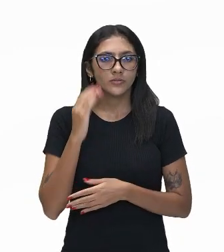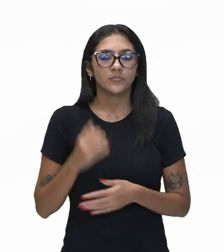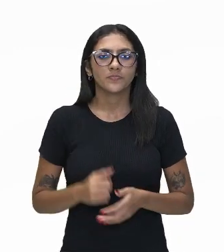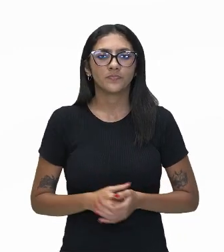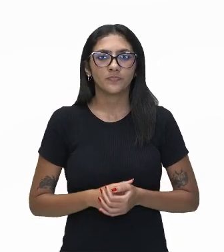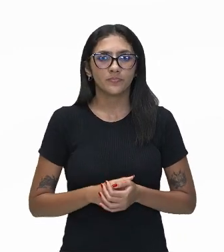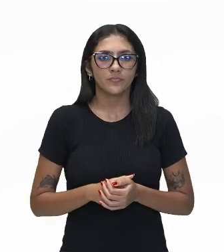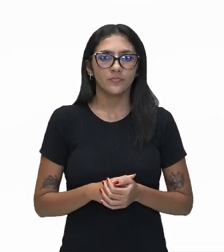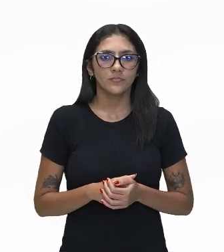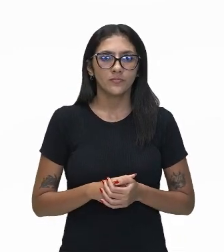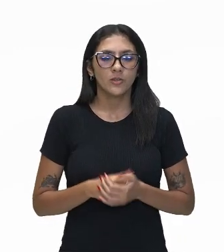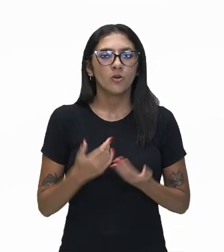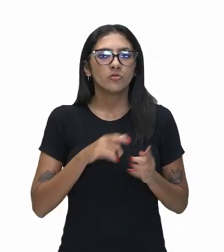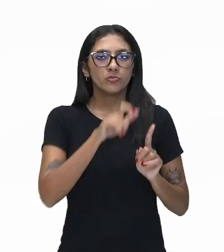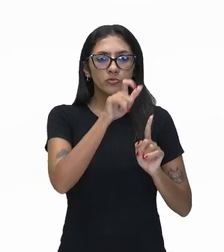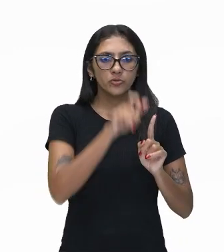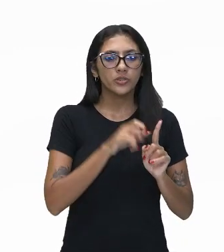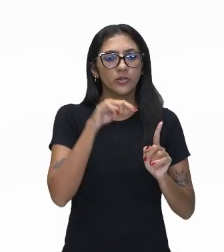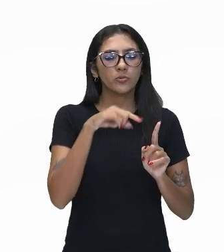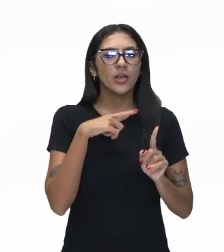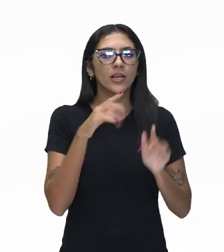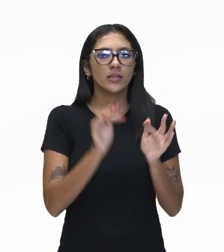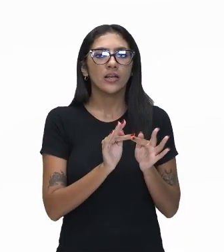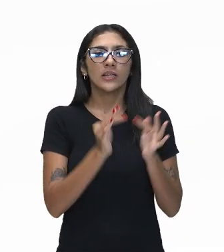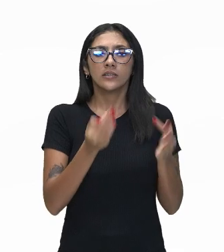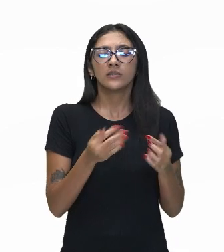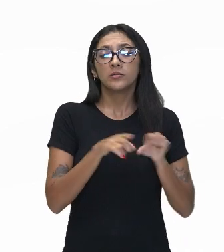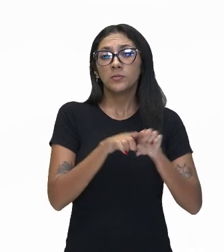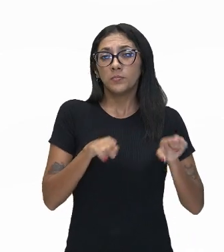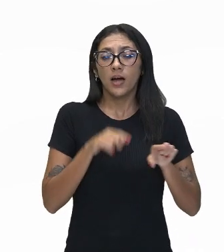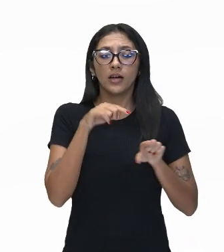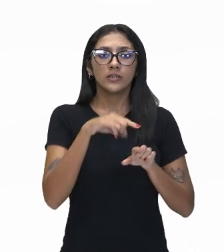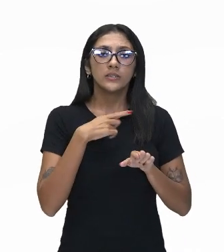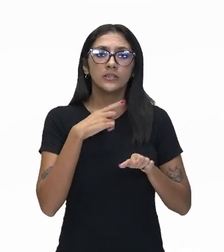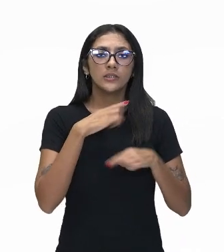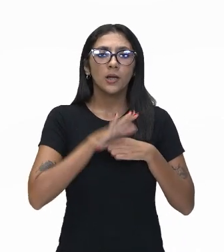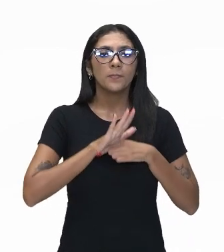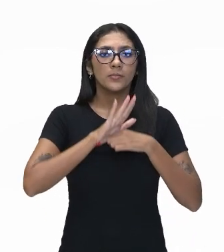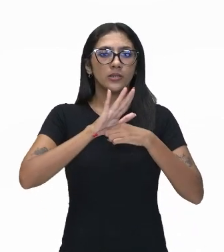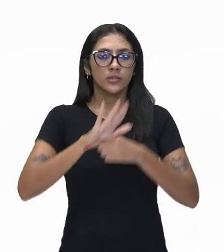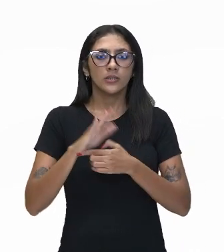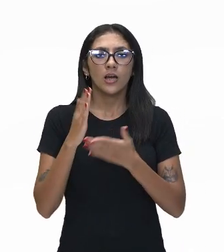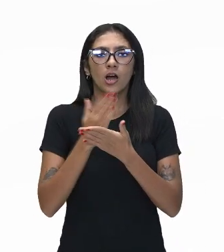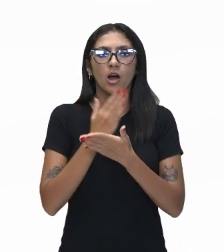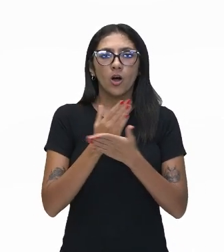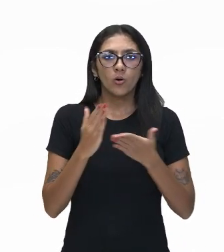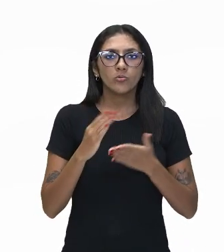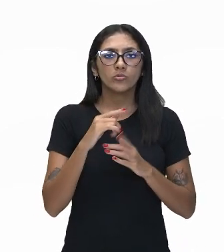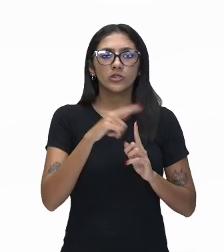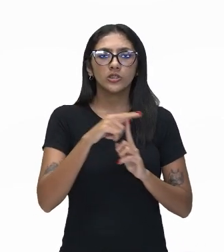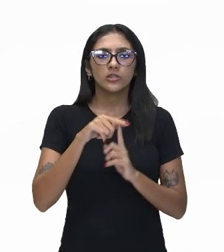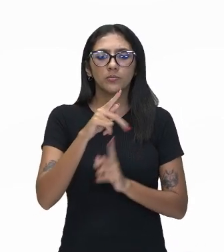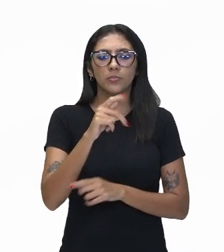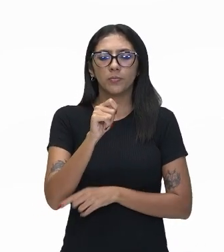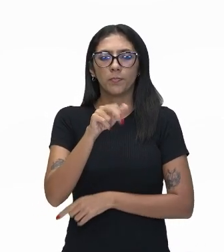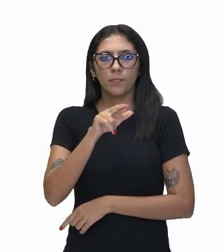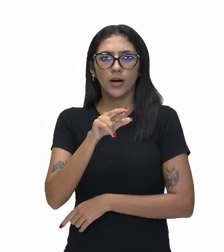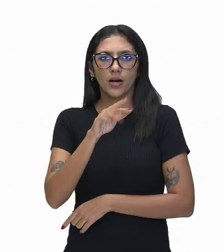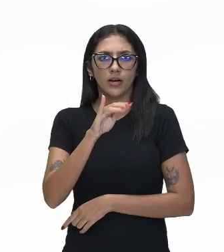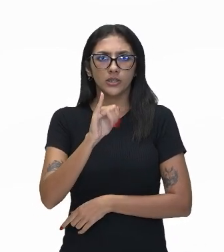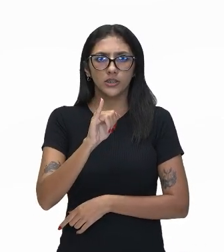é simples, mas representado por expressões partitivas. O que são as